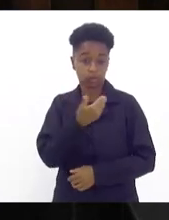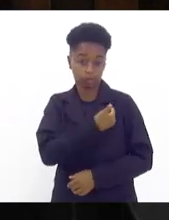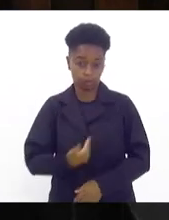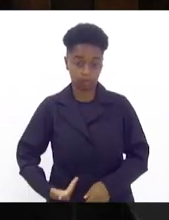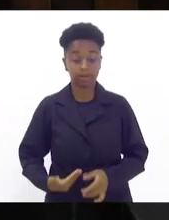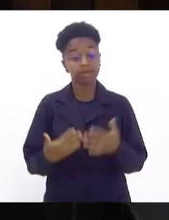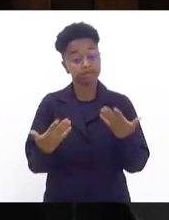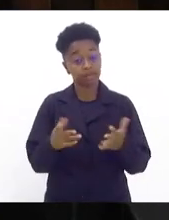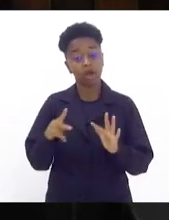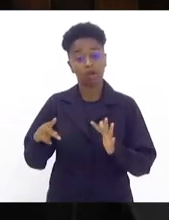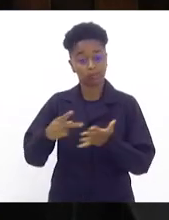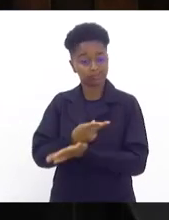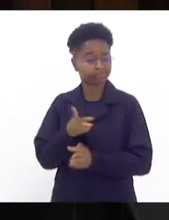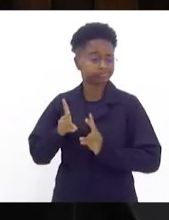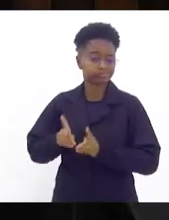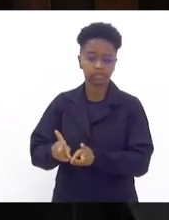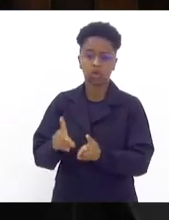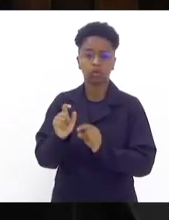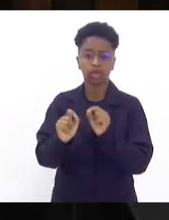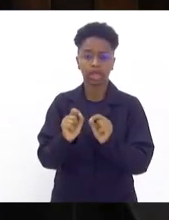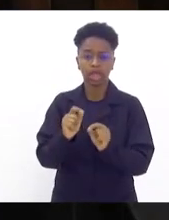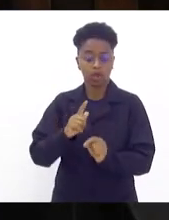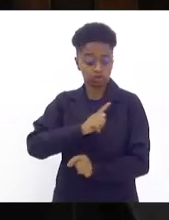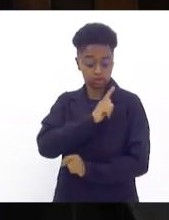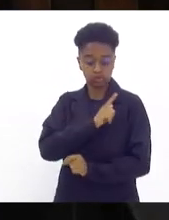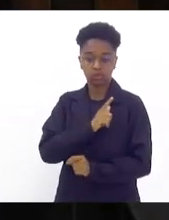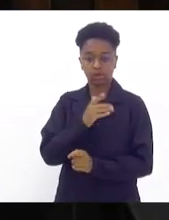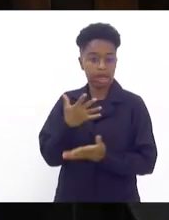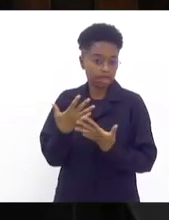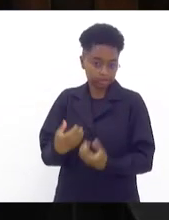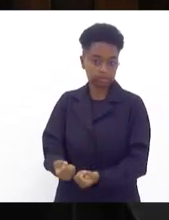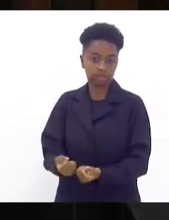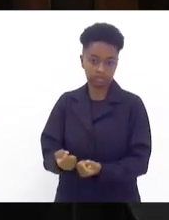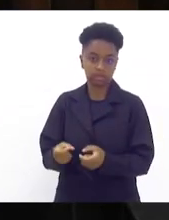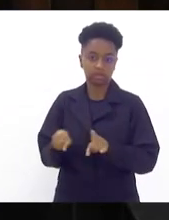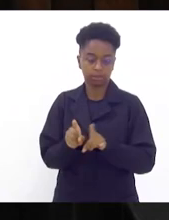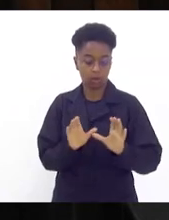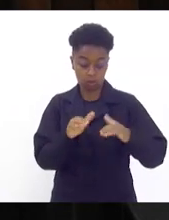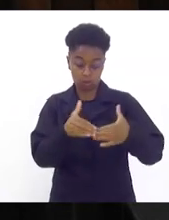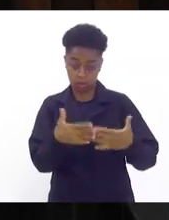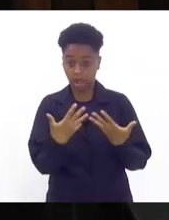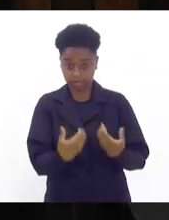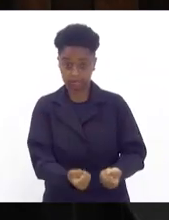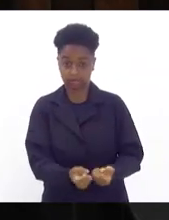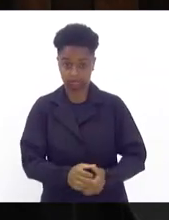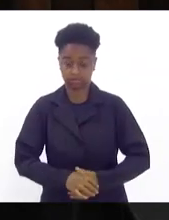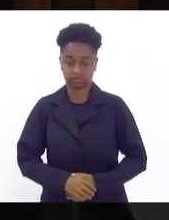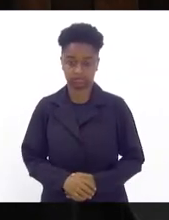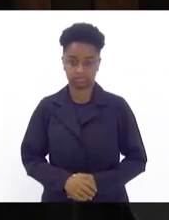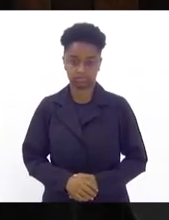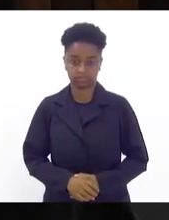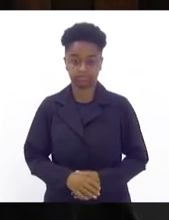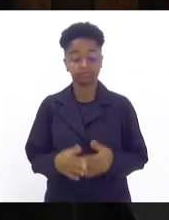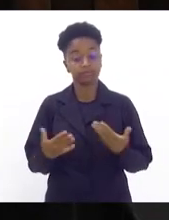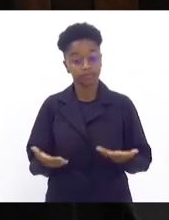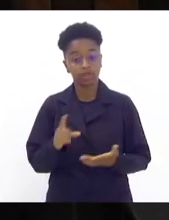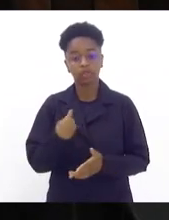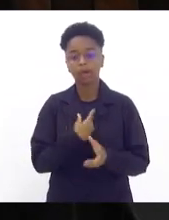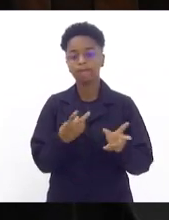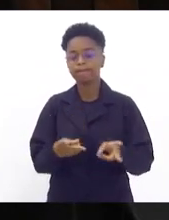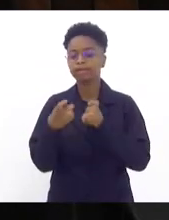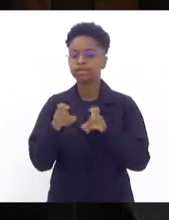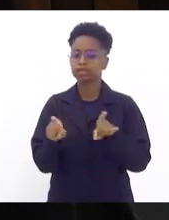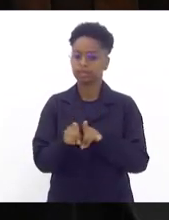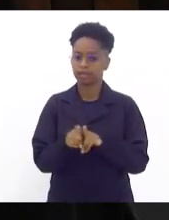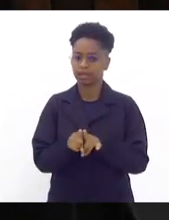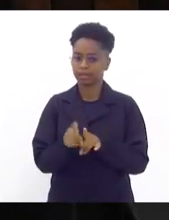leniência do gestor do contrato, do consórcio gestor do contrato. Além disso, a gente percebe também um